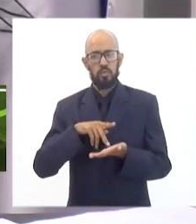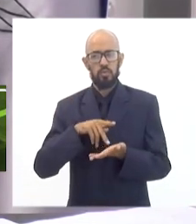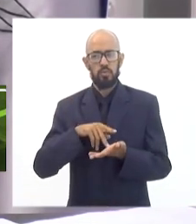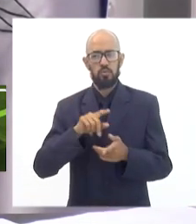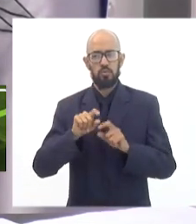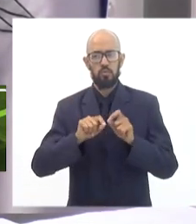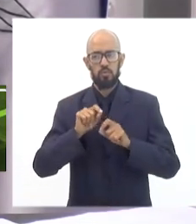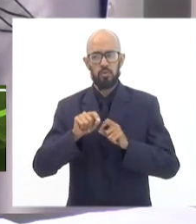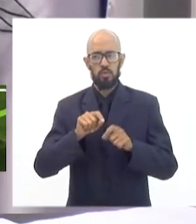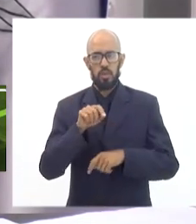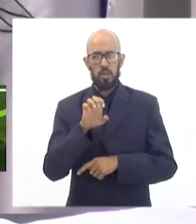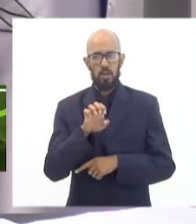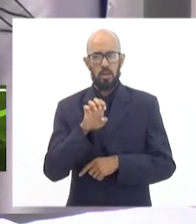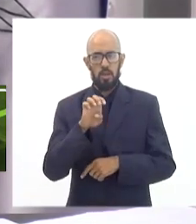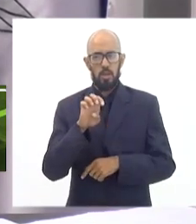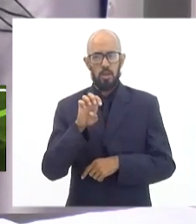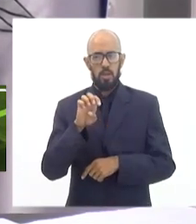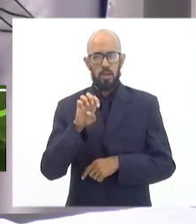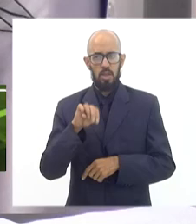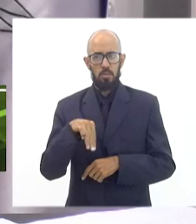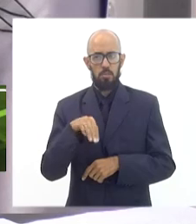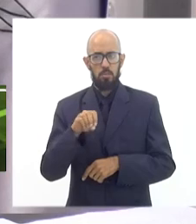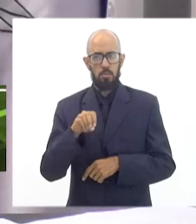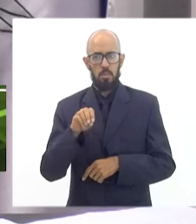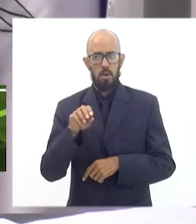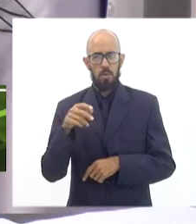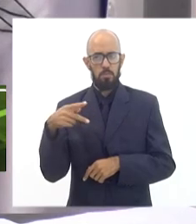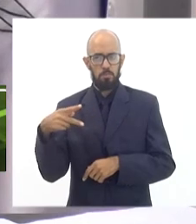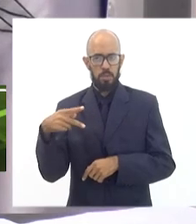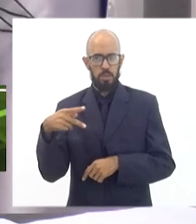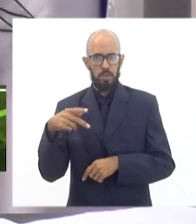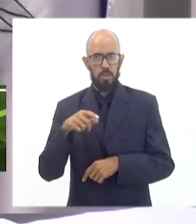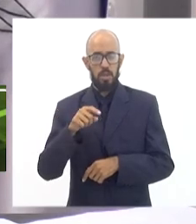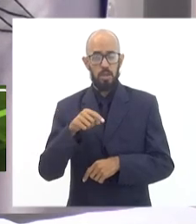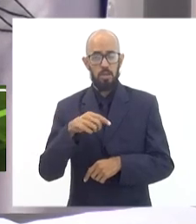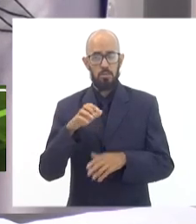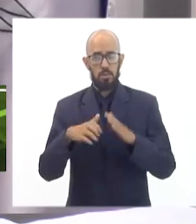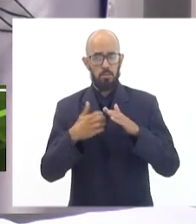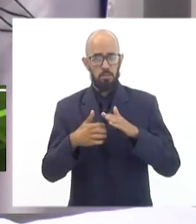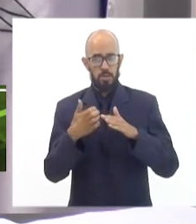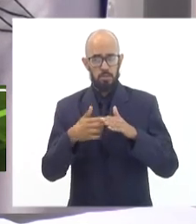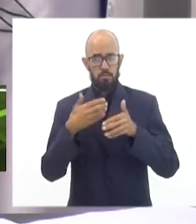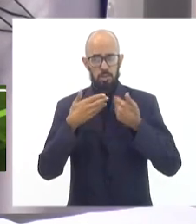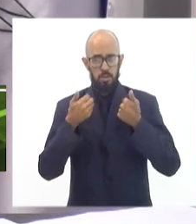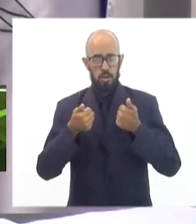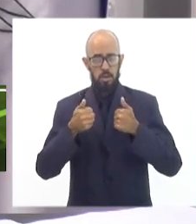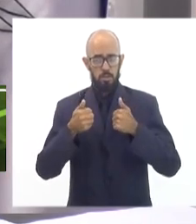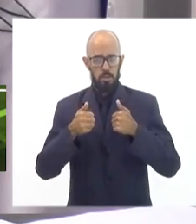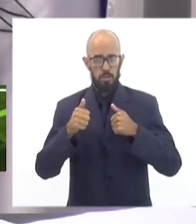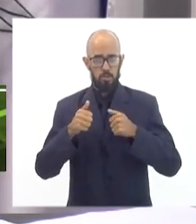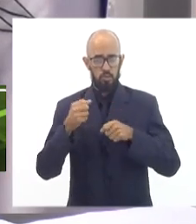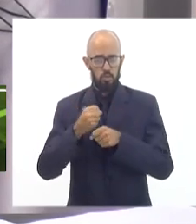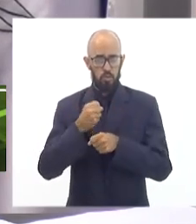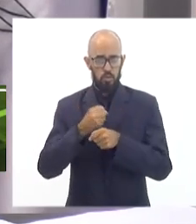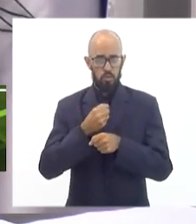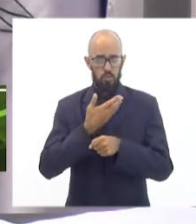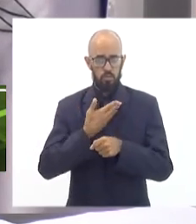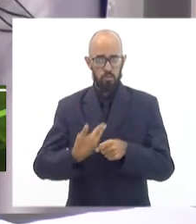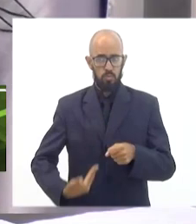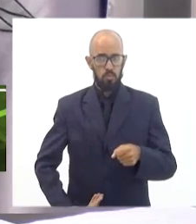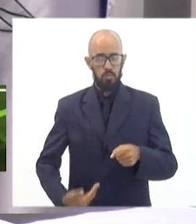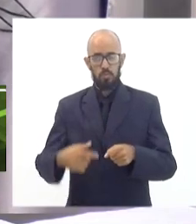O que é Mop com o próprio nome já diz empresa de Melhoramentos e obras públicas tem como